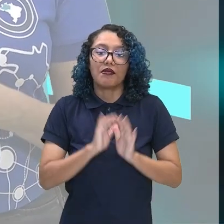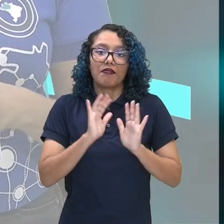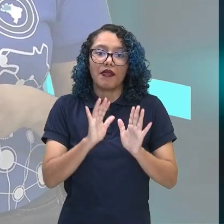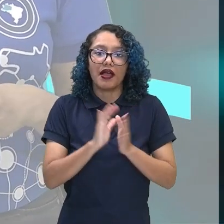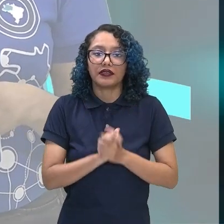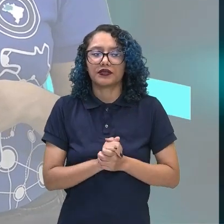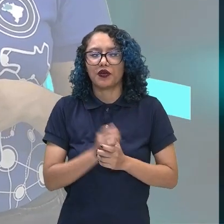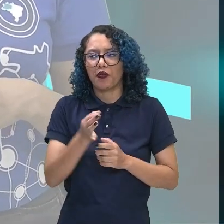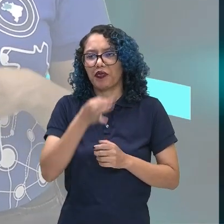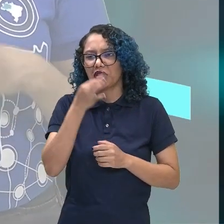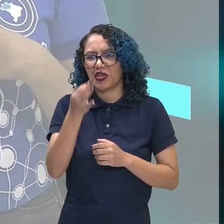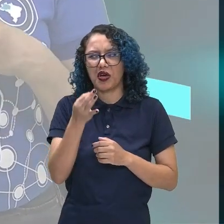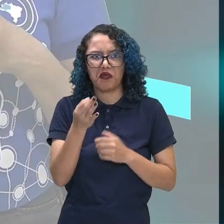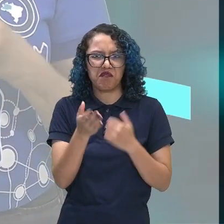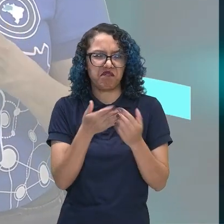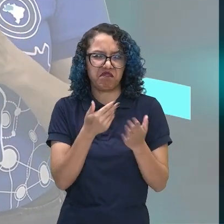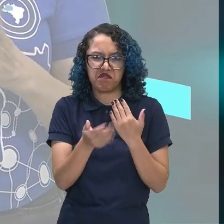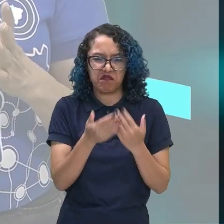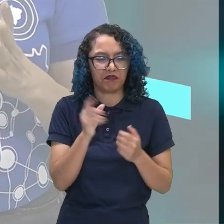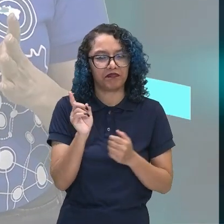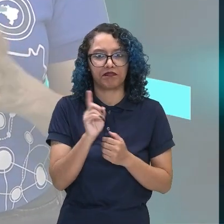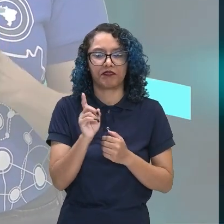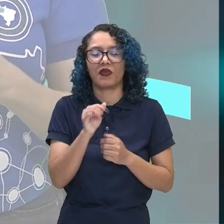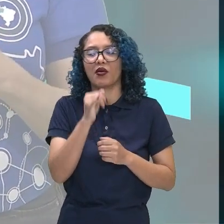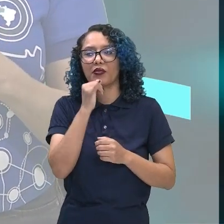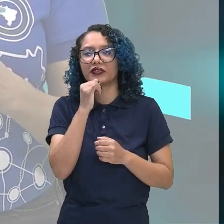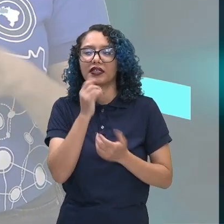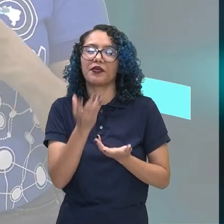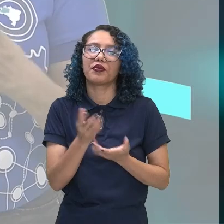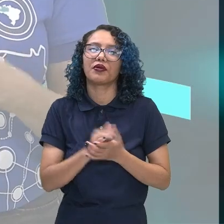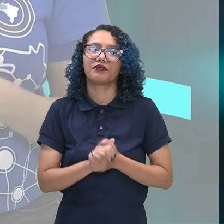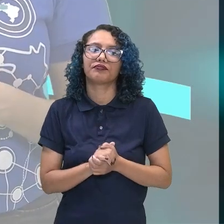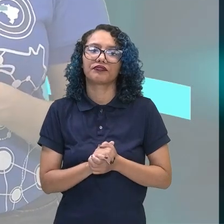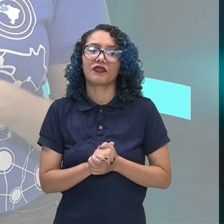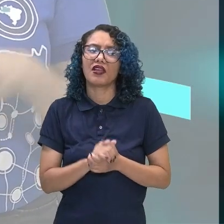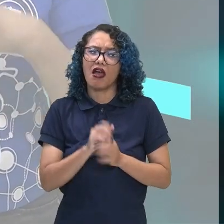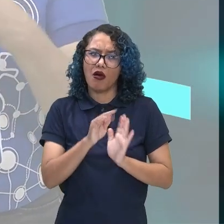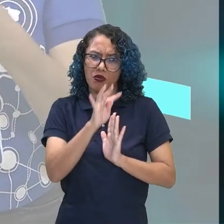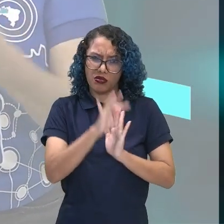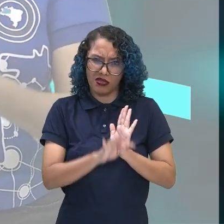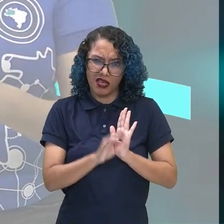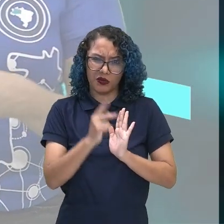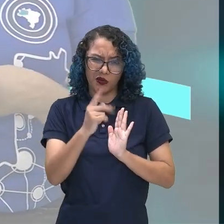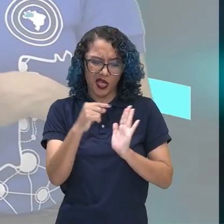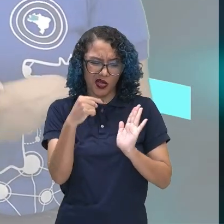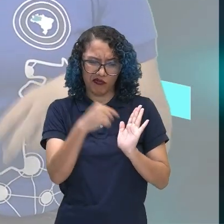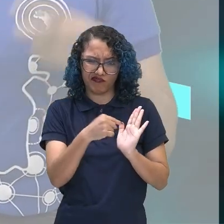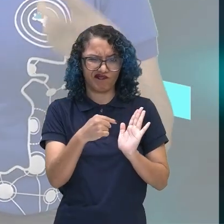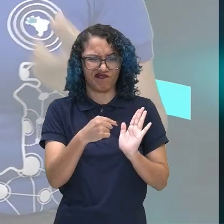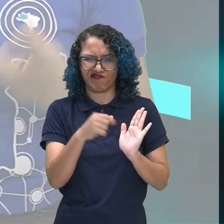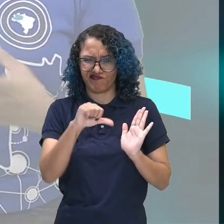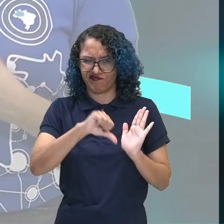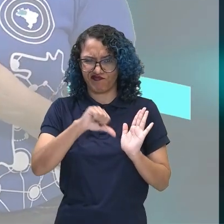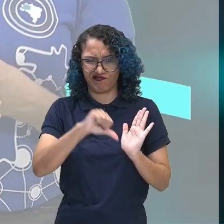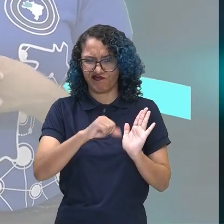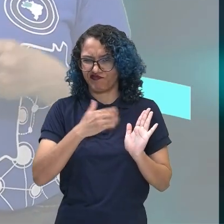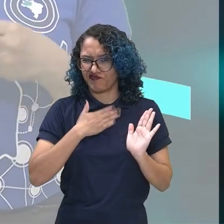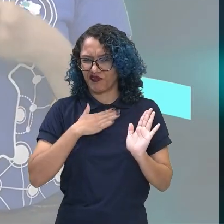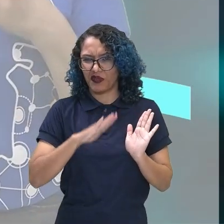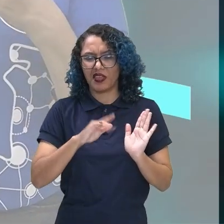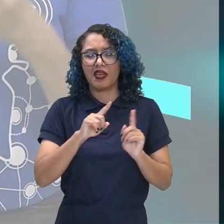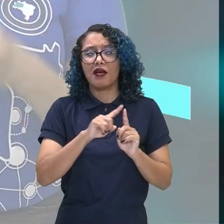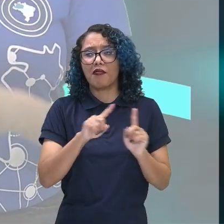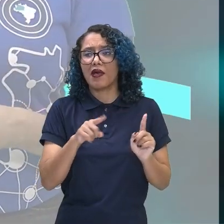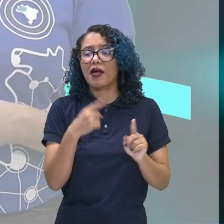jeito. Ah, eu acho que não está legal esse teu texto ou esse teu trabalho. Mas por quê?